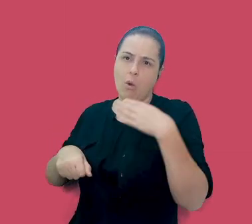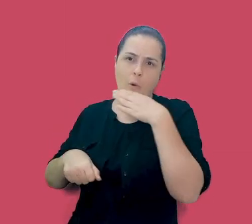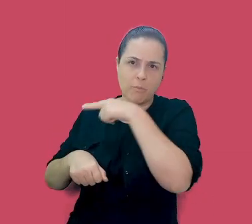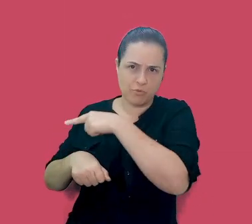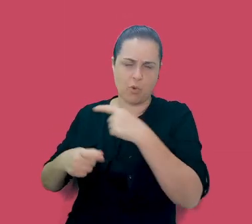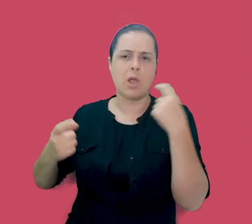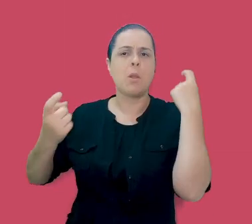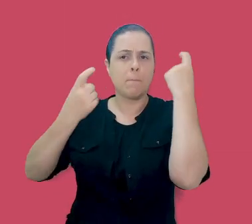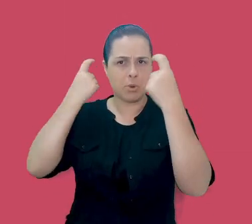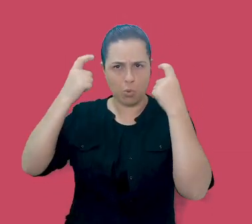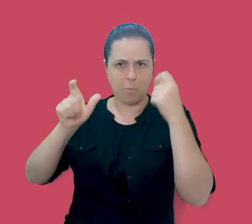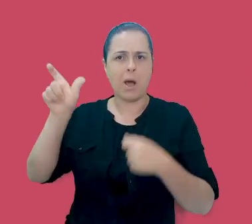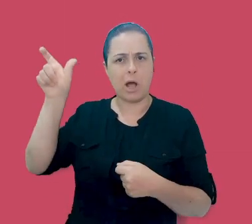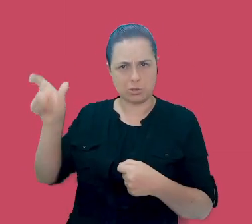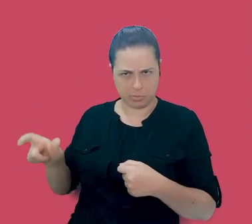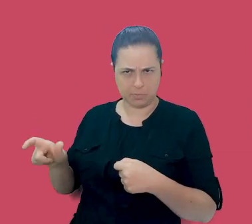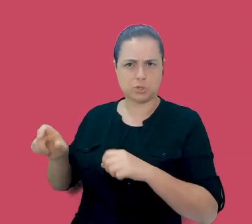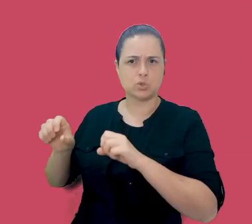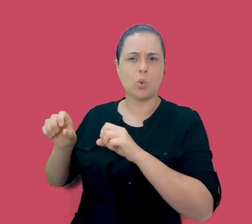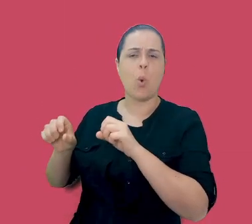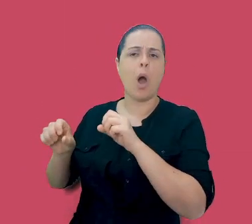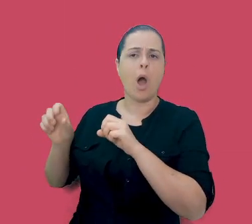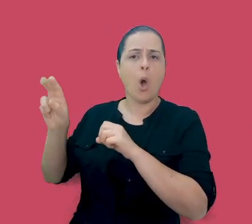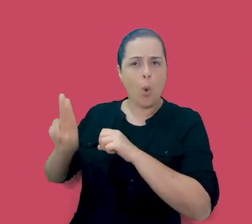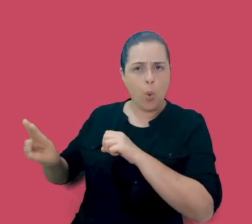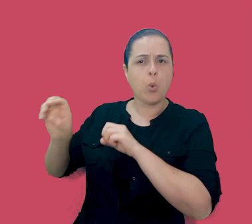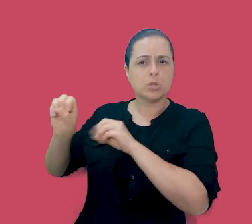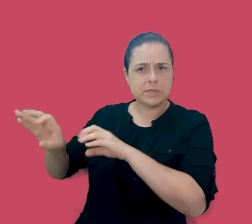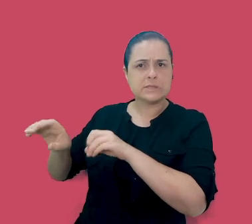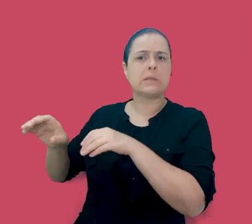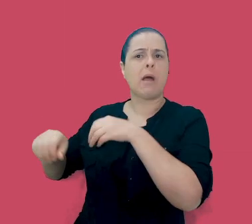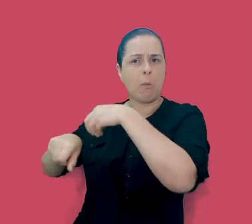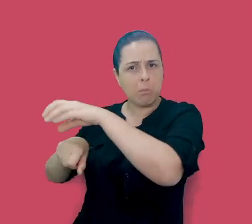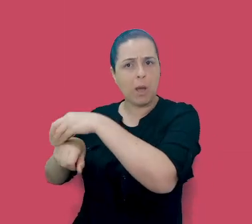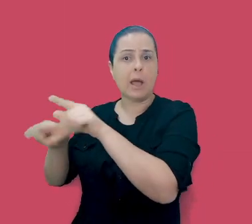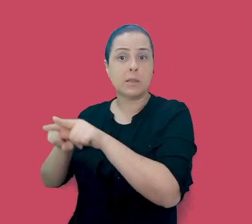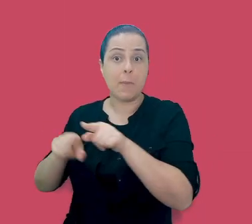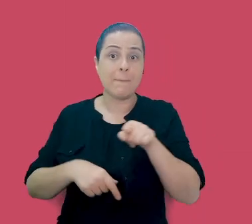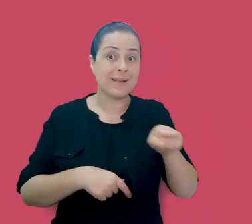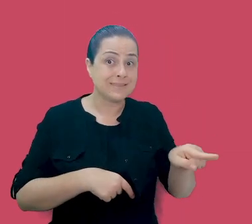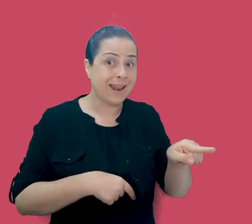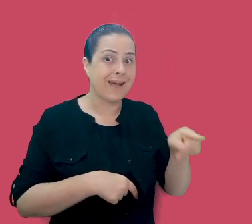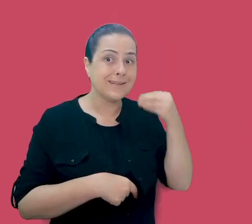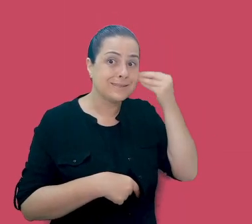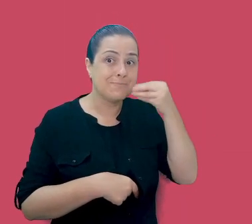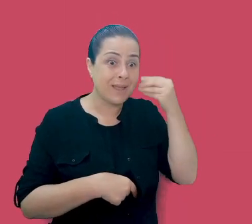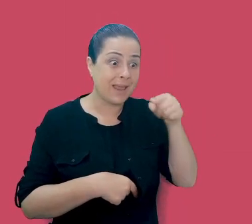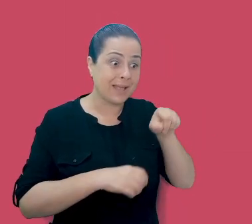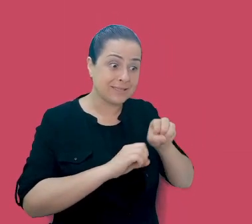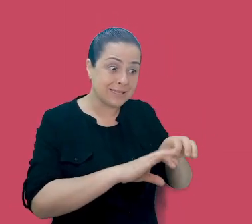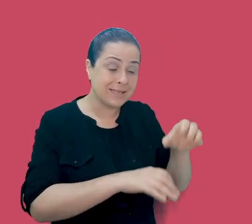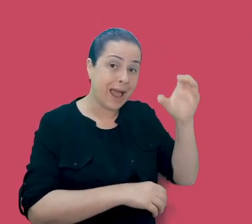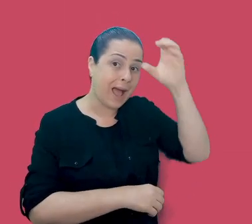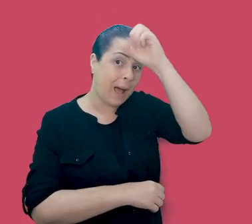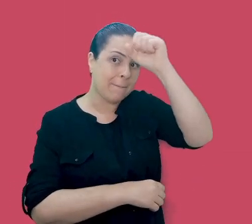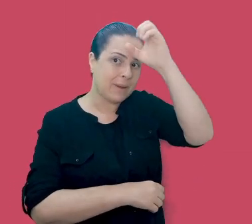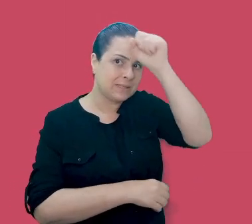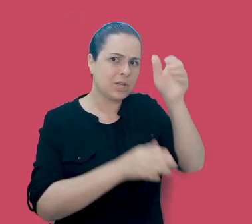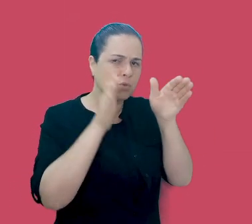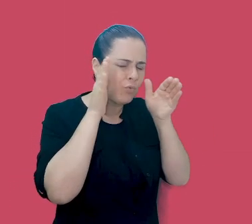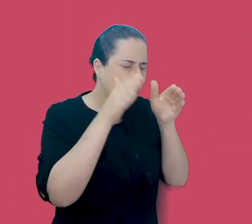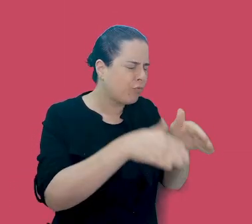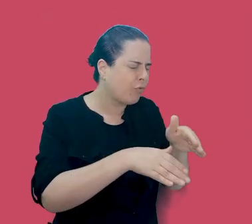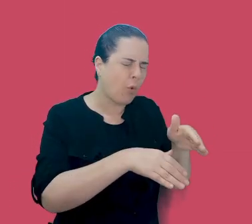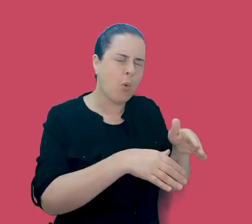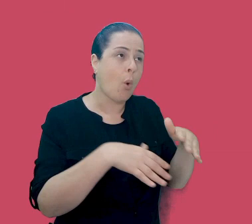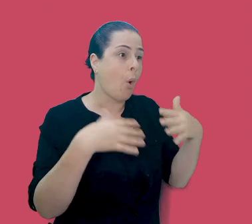se preocupa mais com o usuário também, mas no nosso caso, design de experiência de aprendizado, a gente sempre fica muito focado